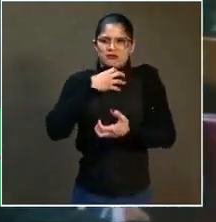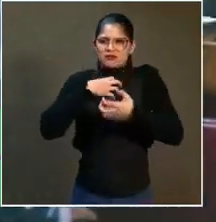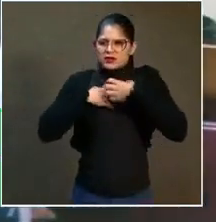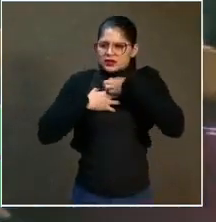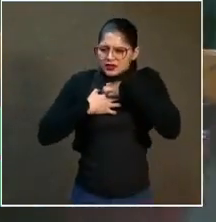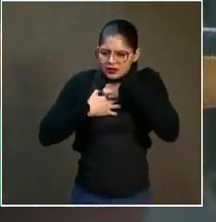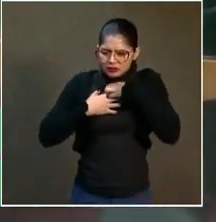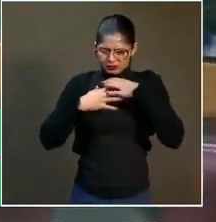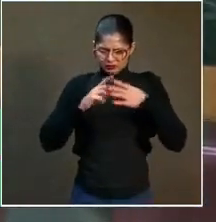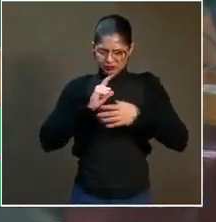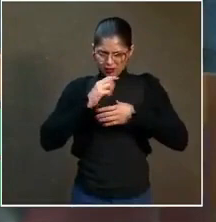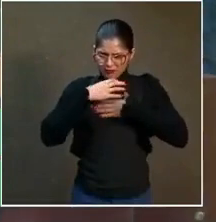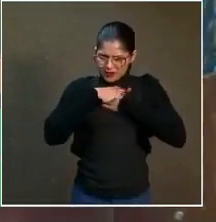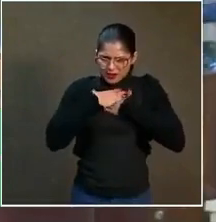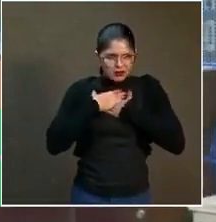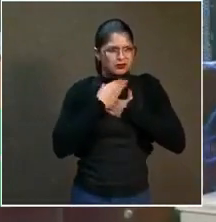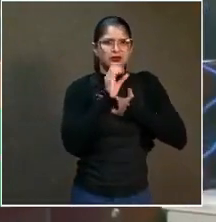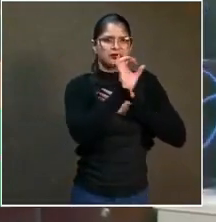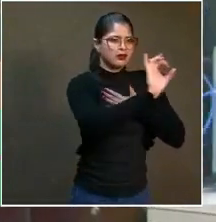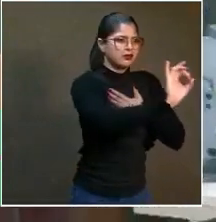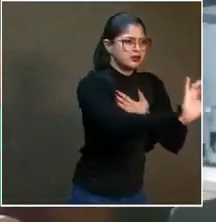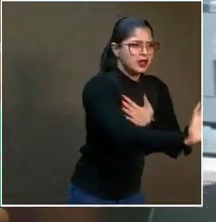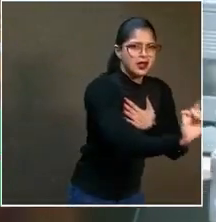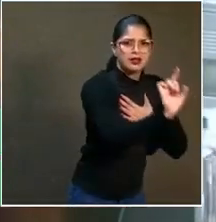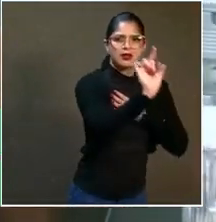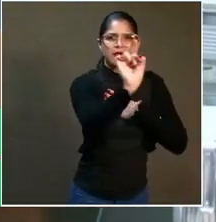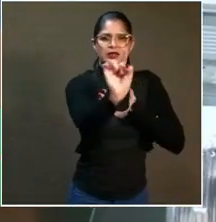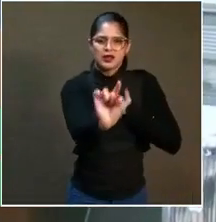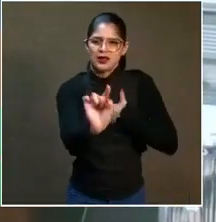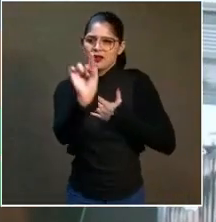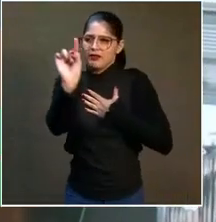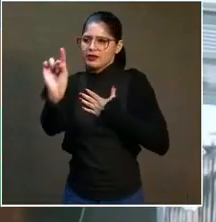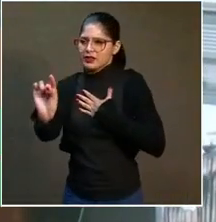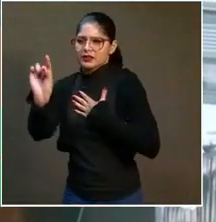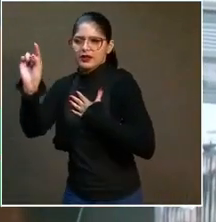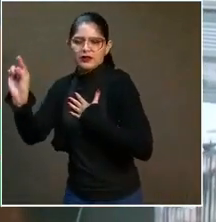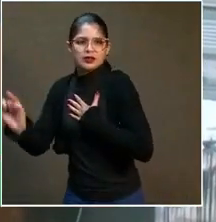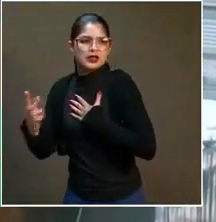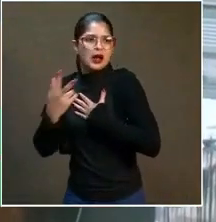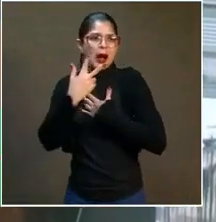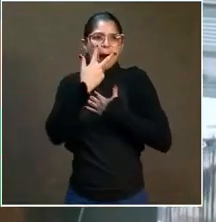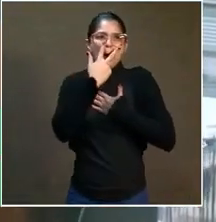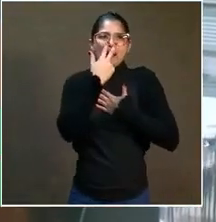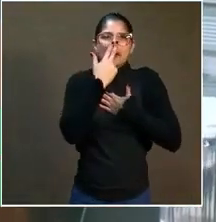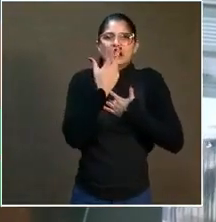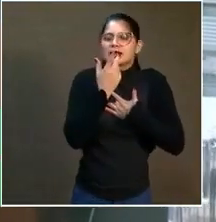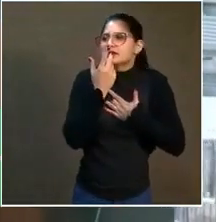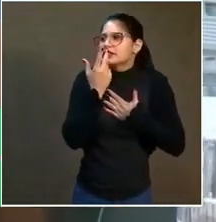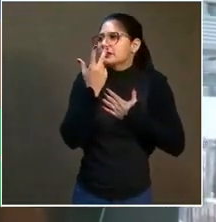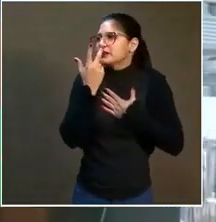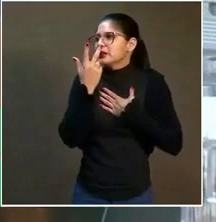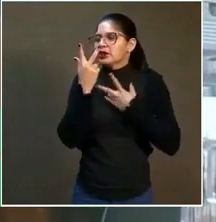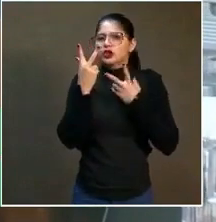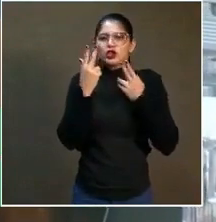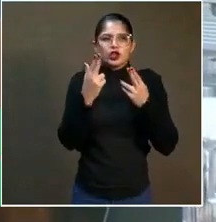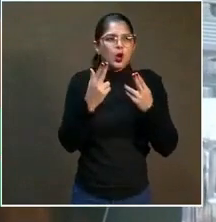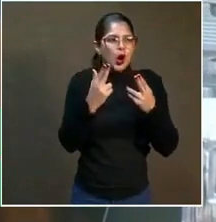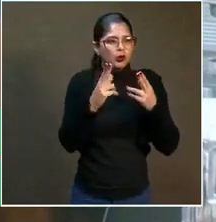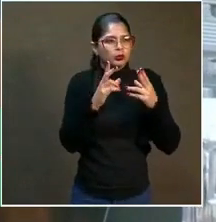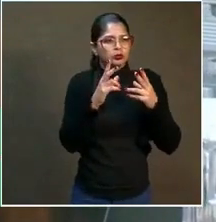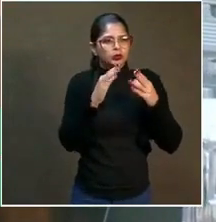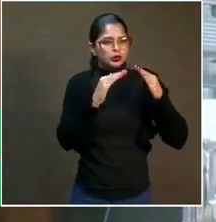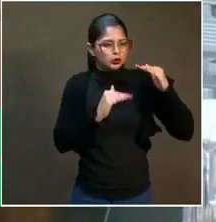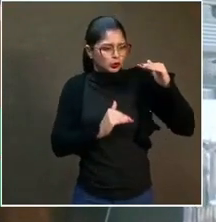de todos nós, essa emoção, essa violenta emoção, é como se fosse um pavio. Um